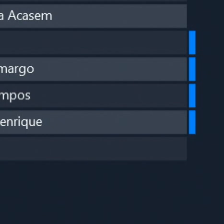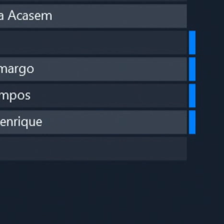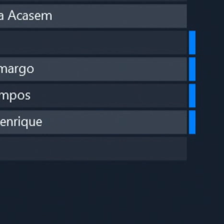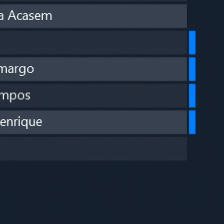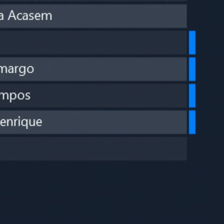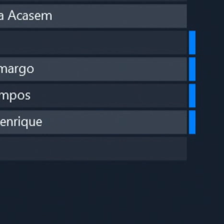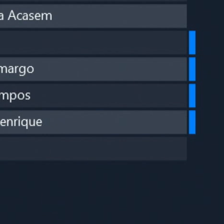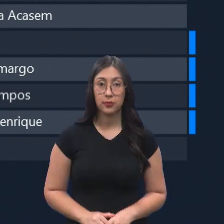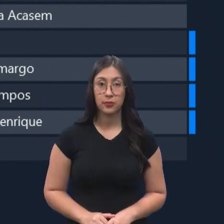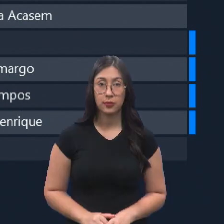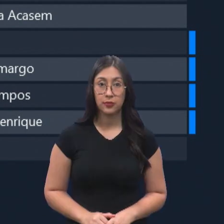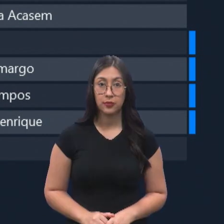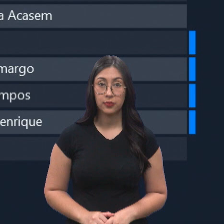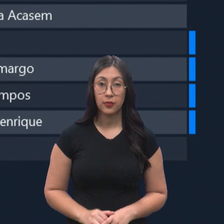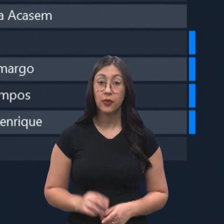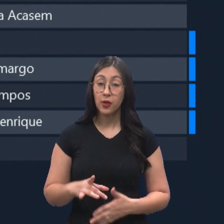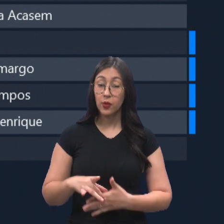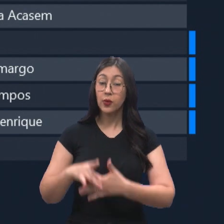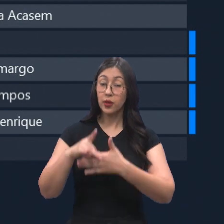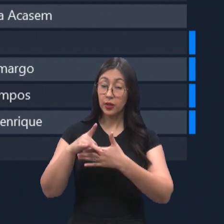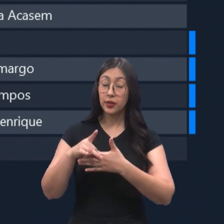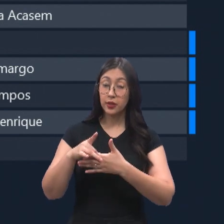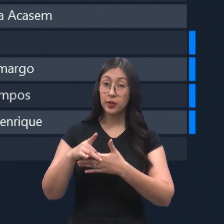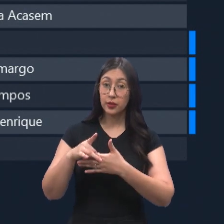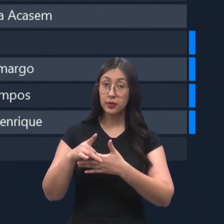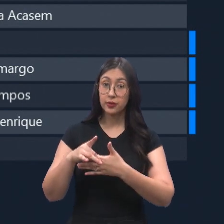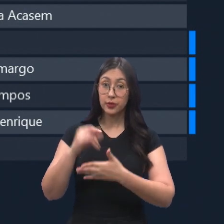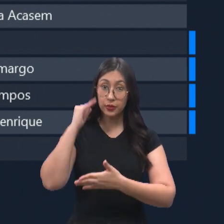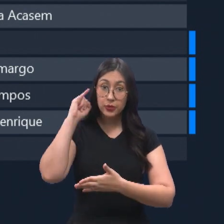O líder do governo, Zé Luiz, por favor, votar.